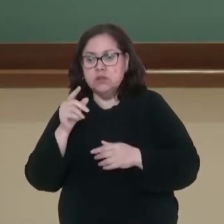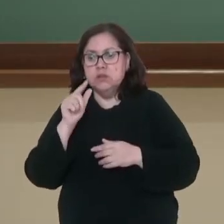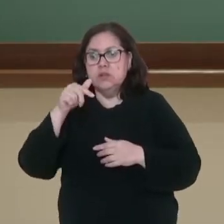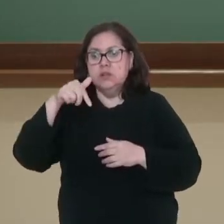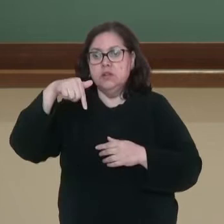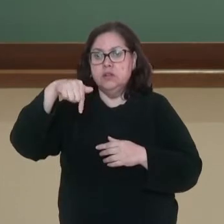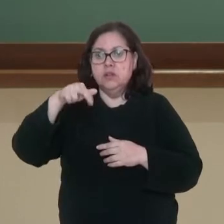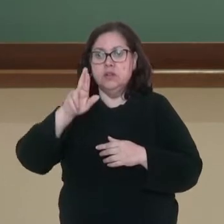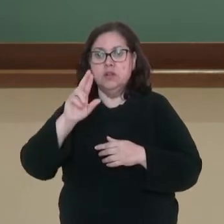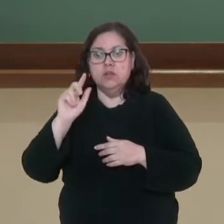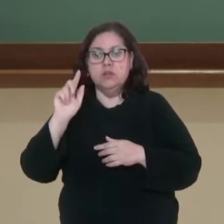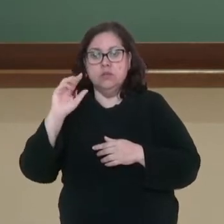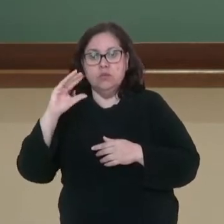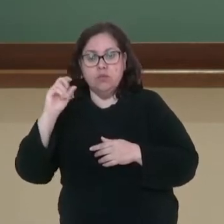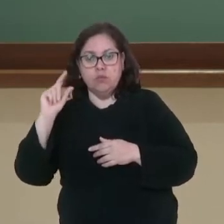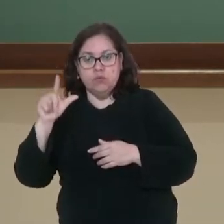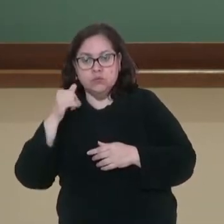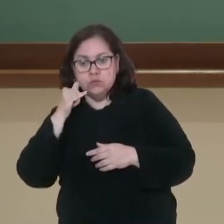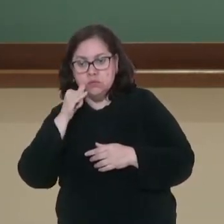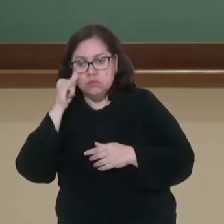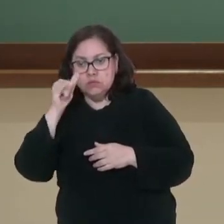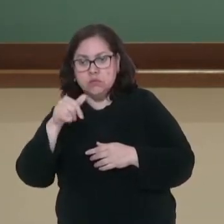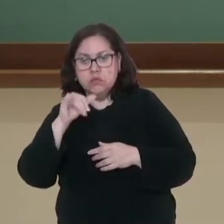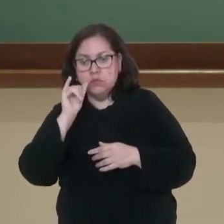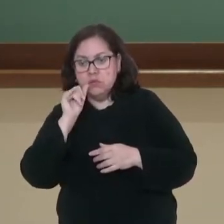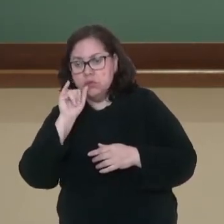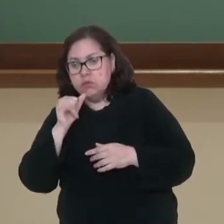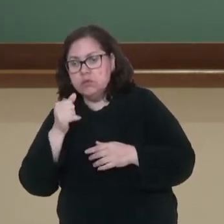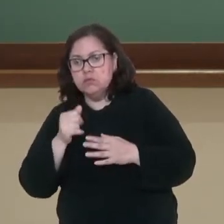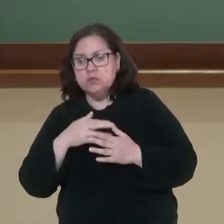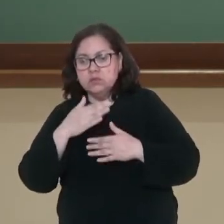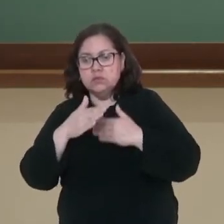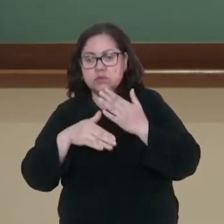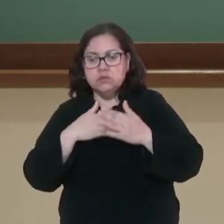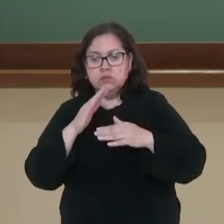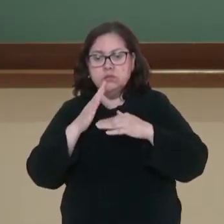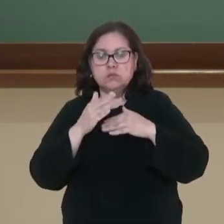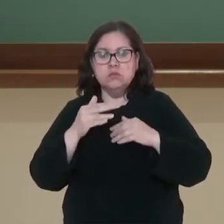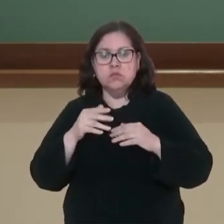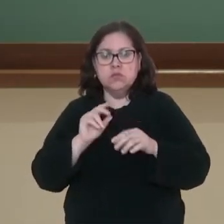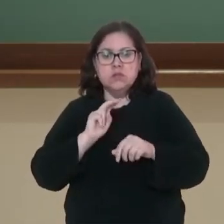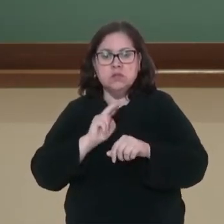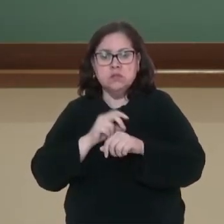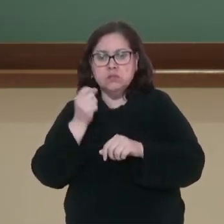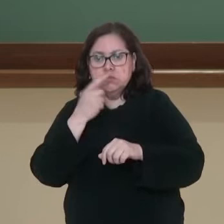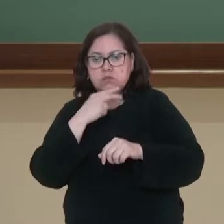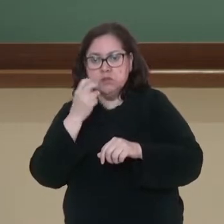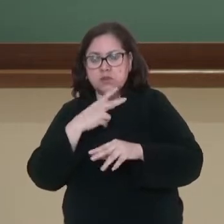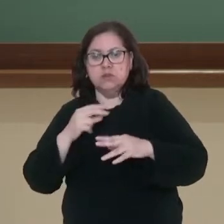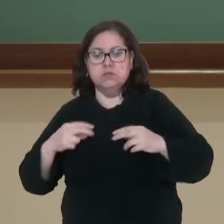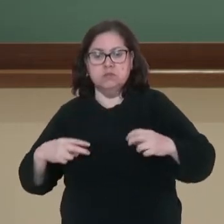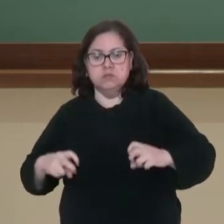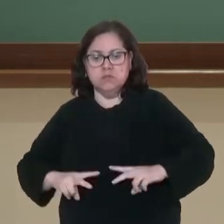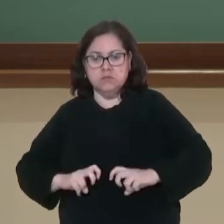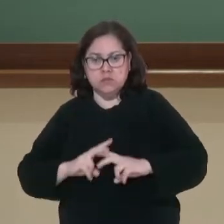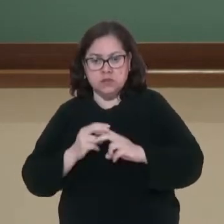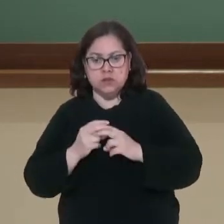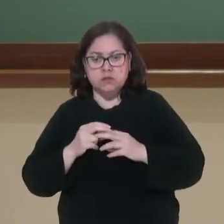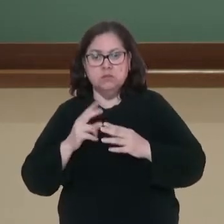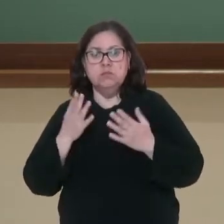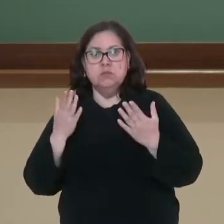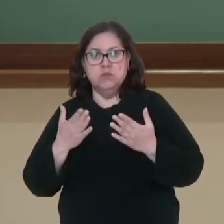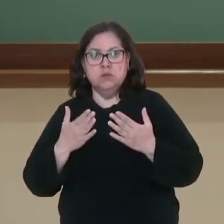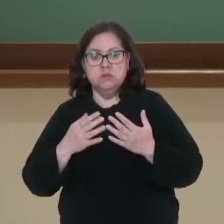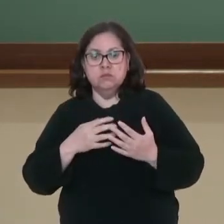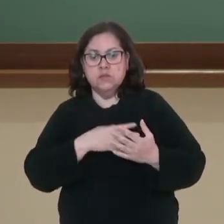gene mutante que vai gerar aquele tipo de câncer, os tratamentos que podem ser feitos como intervenção a